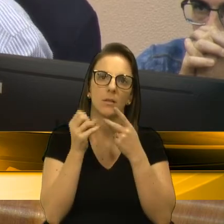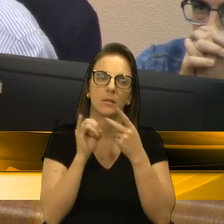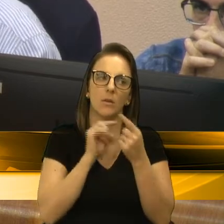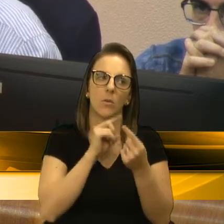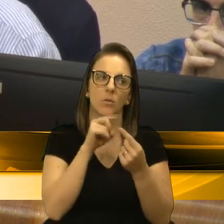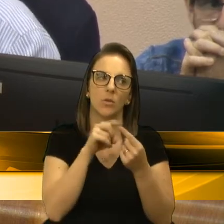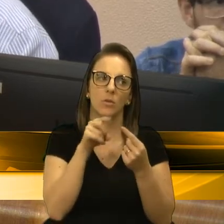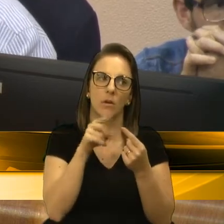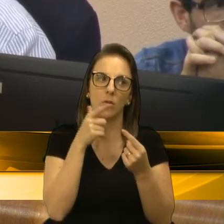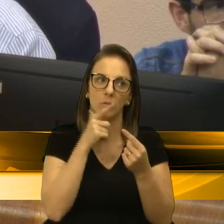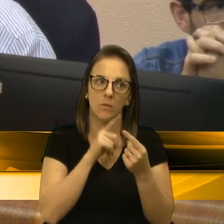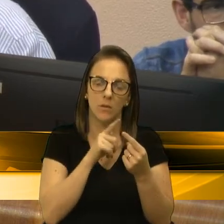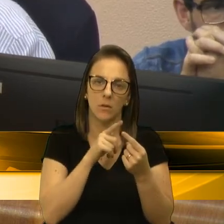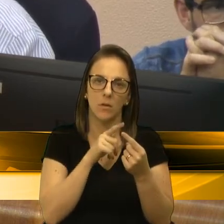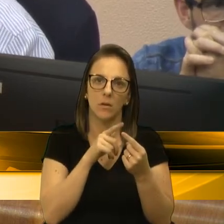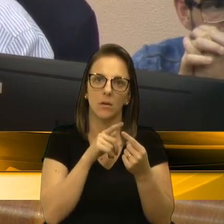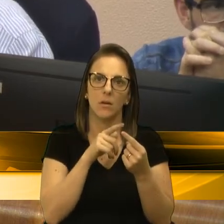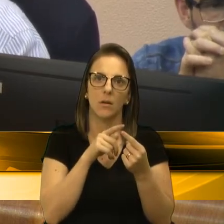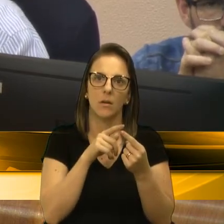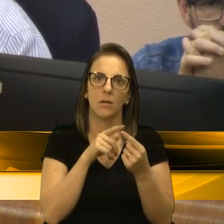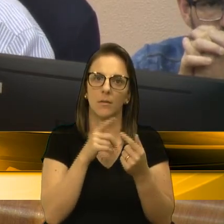ainda que